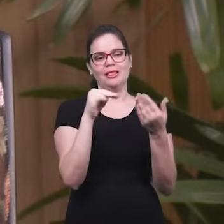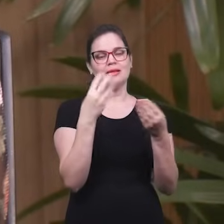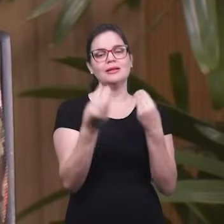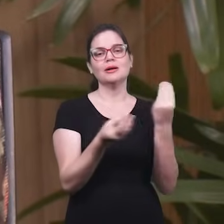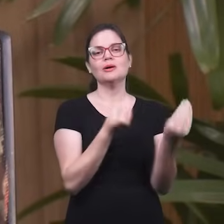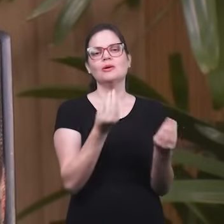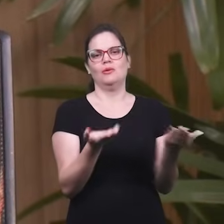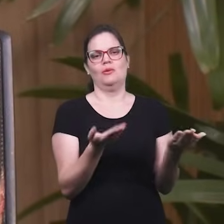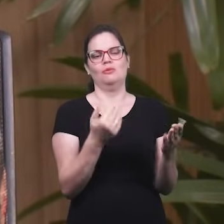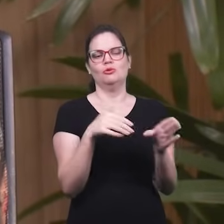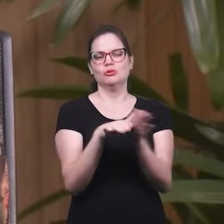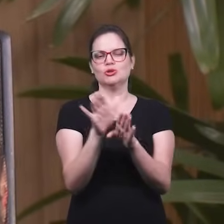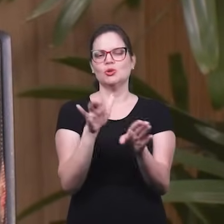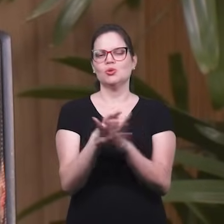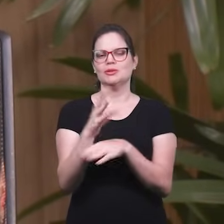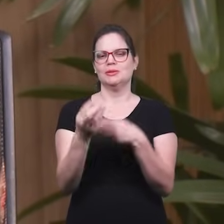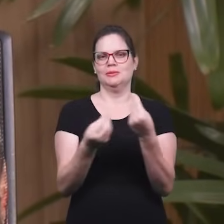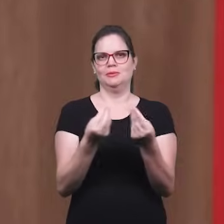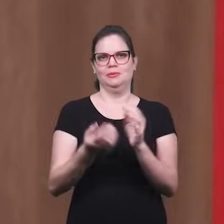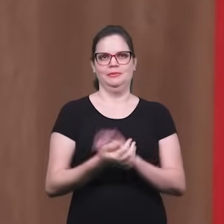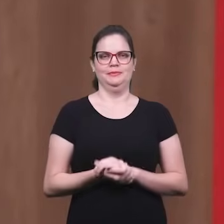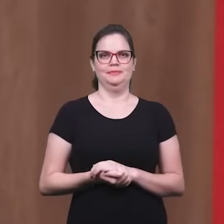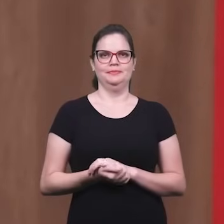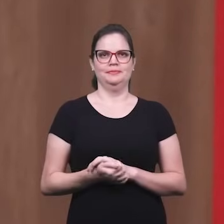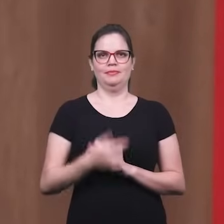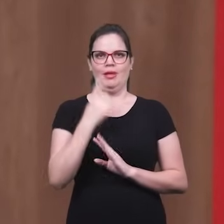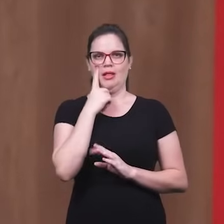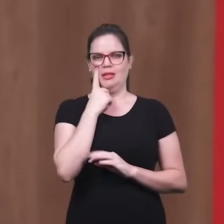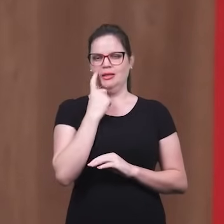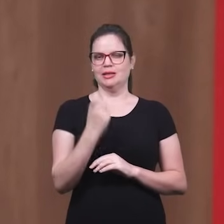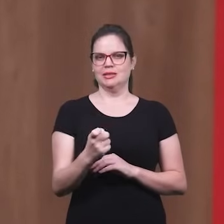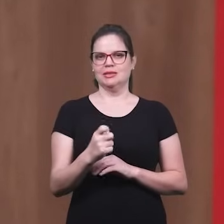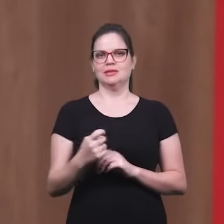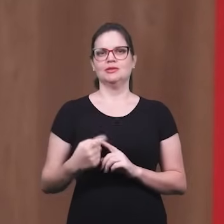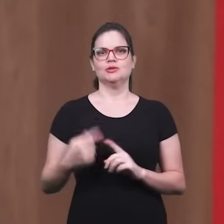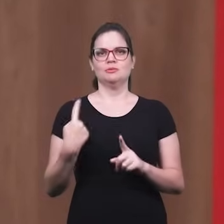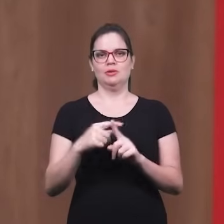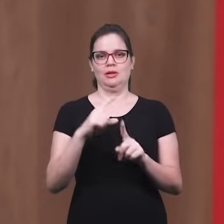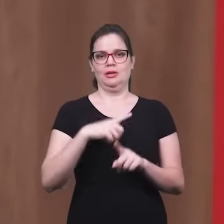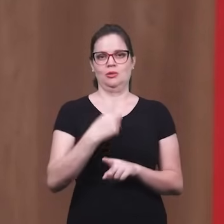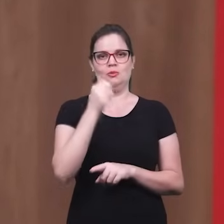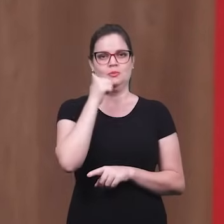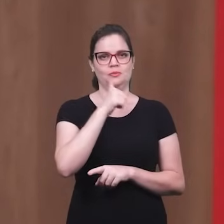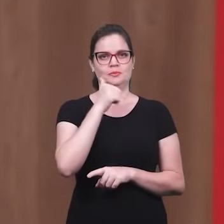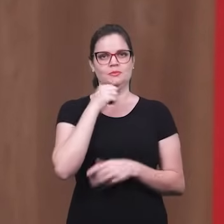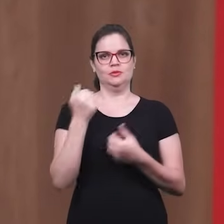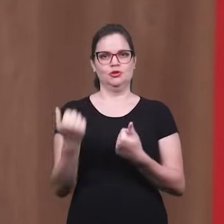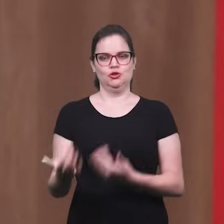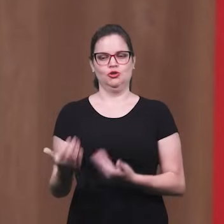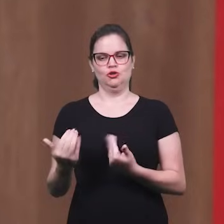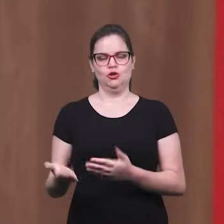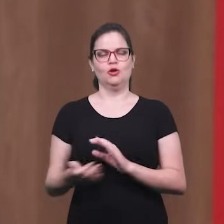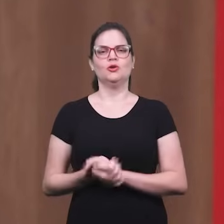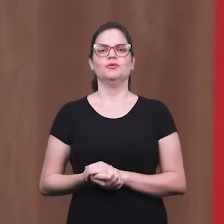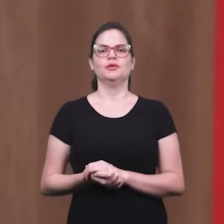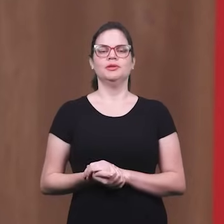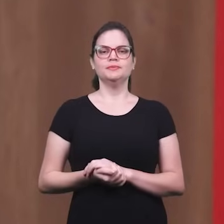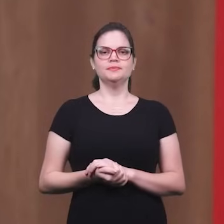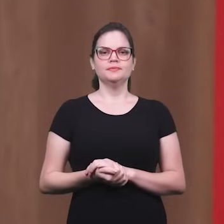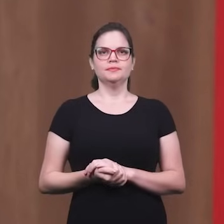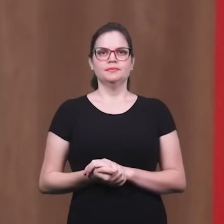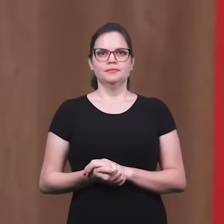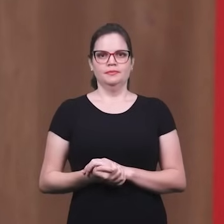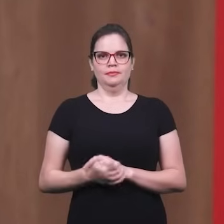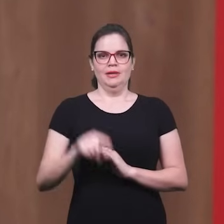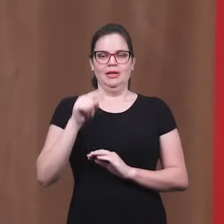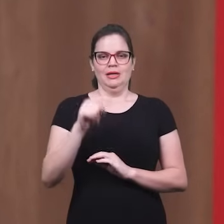o seu conselho para esse jovem? É interessante, Nínive, que nós estamos até com uma jovem lá da República Dominicana que